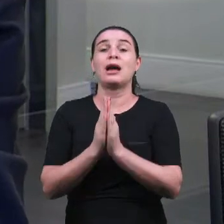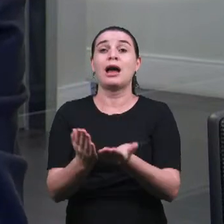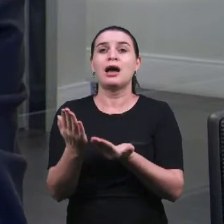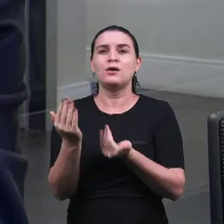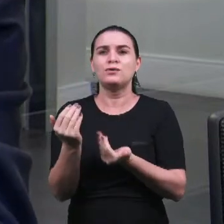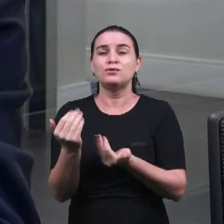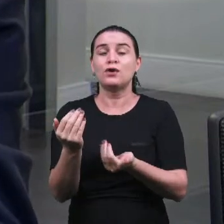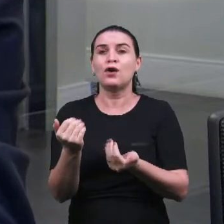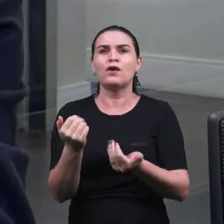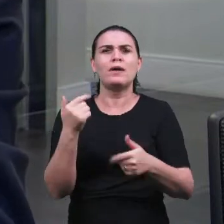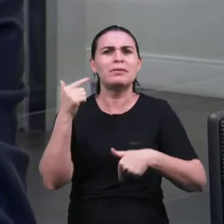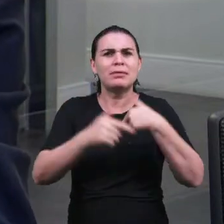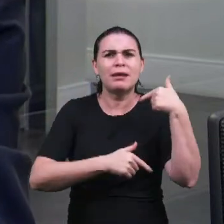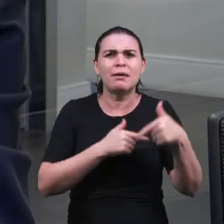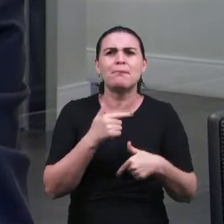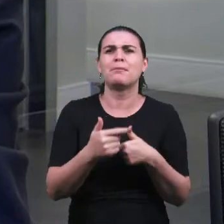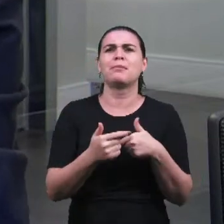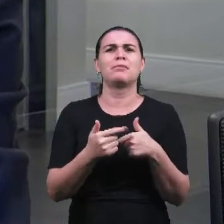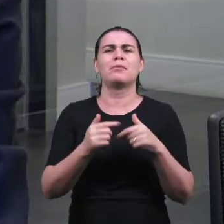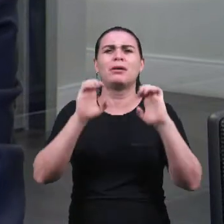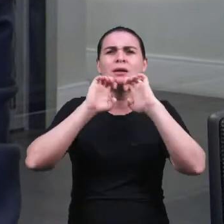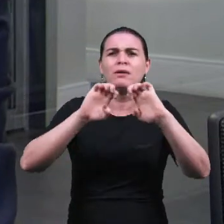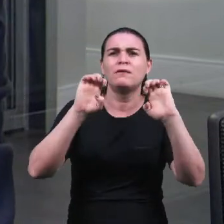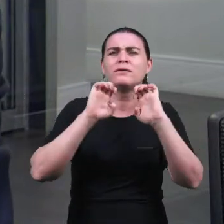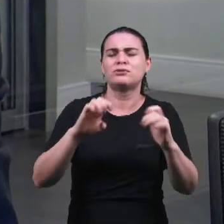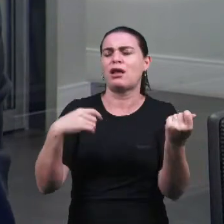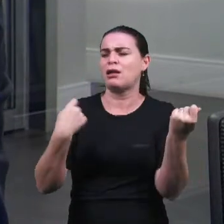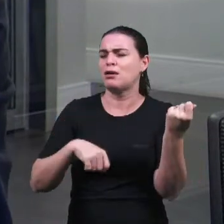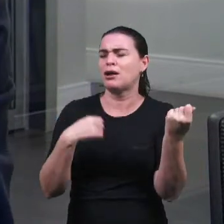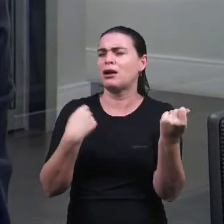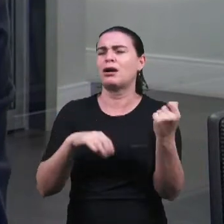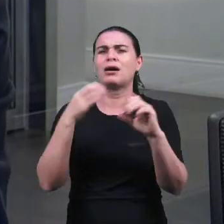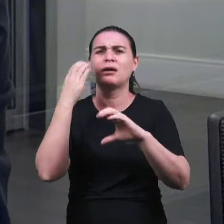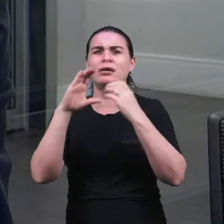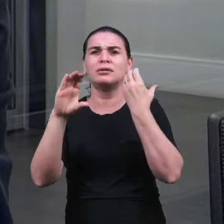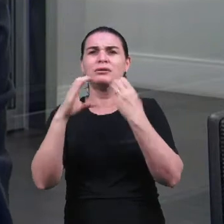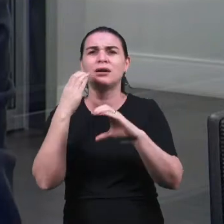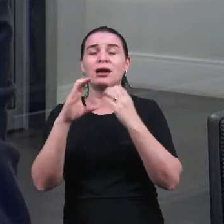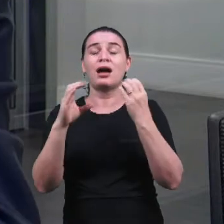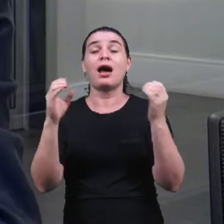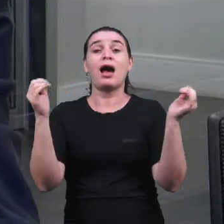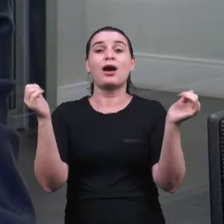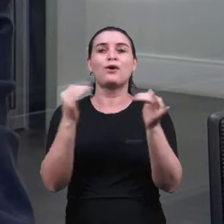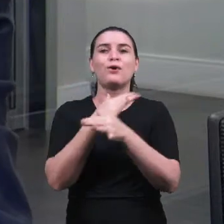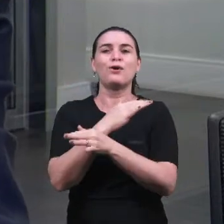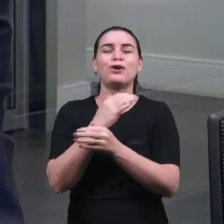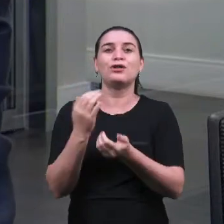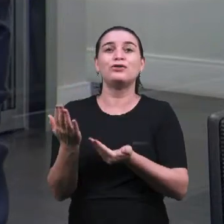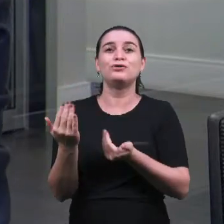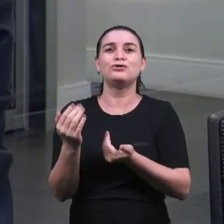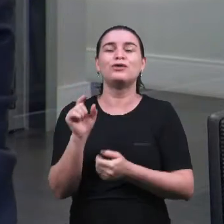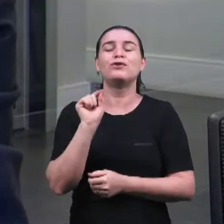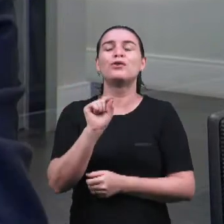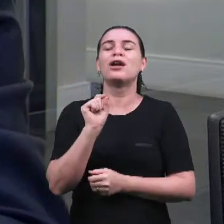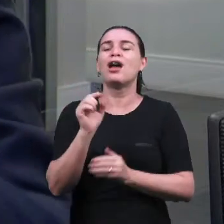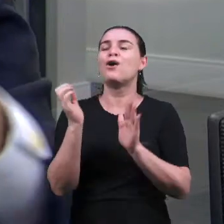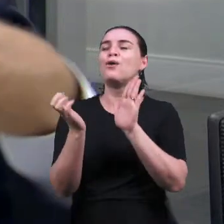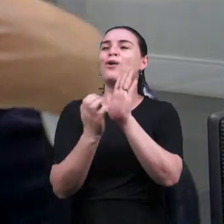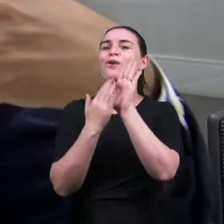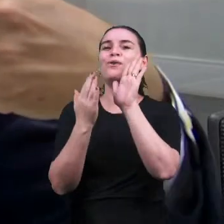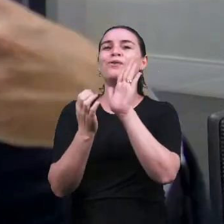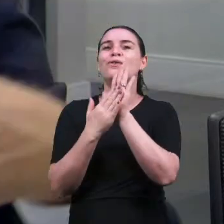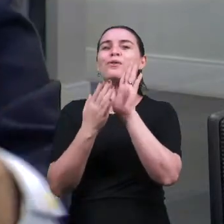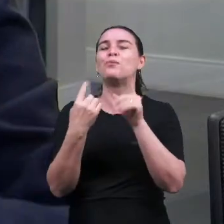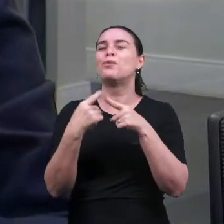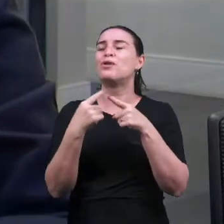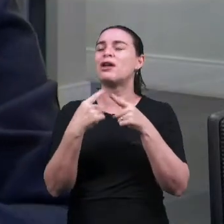da igreja, a força de trabalho. Até Provérbios fala isso, né? A glória do jovem é o seu vigor. Então, ver esses jovens com